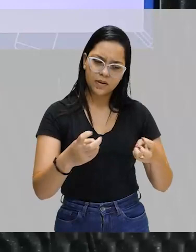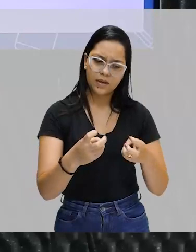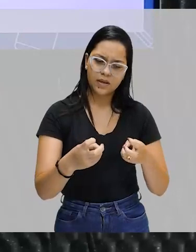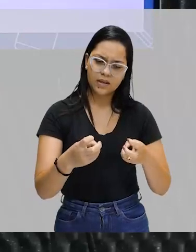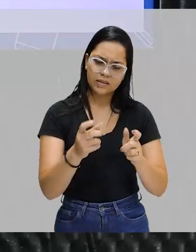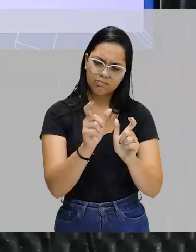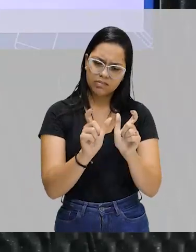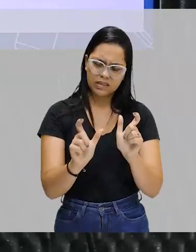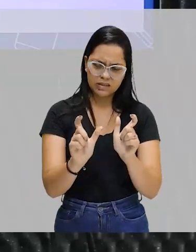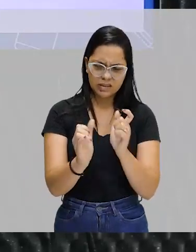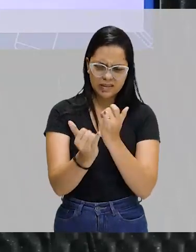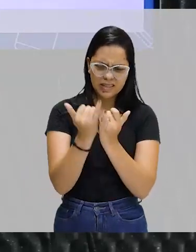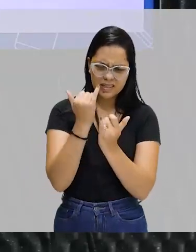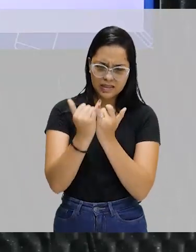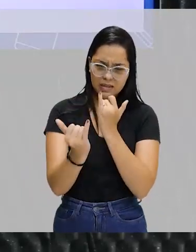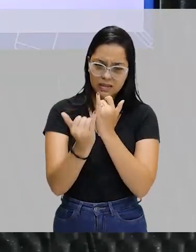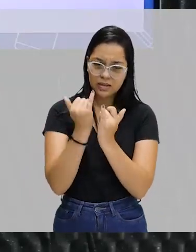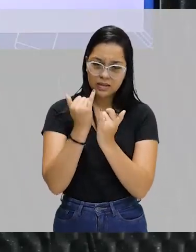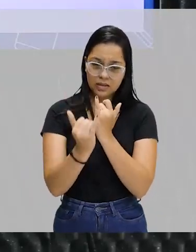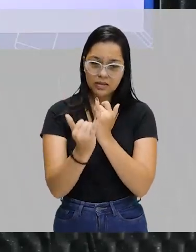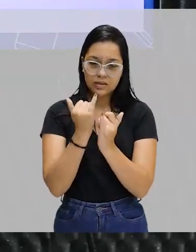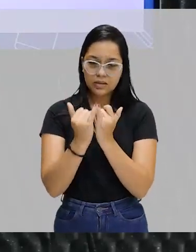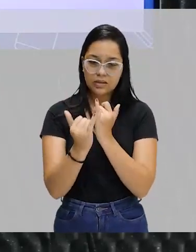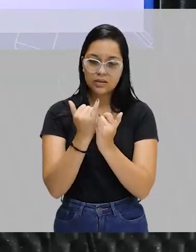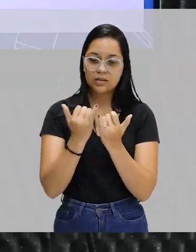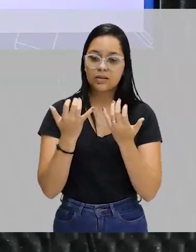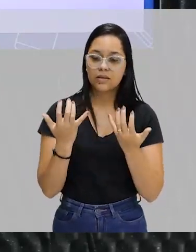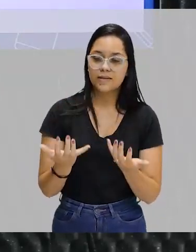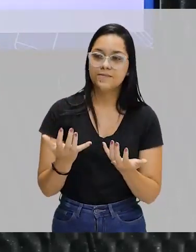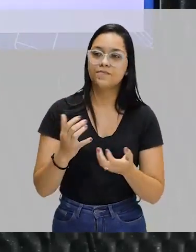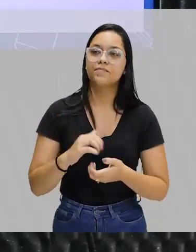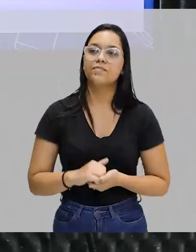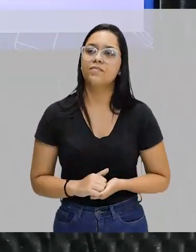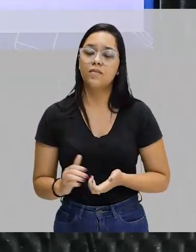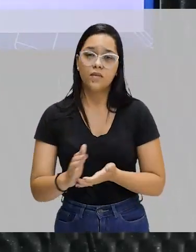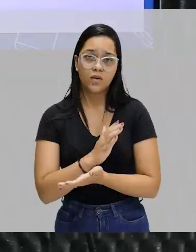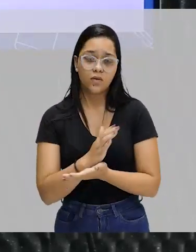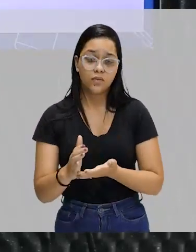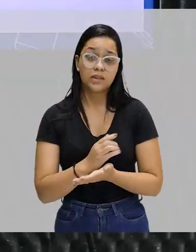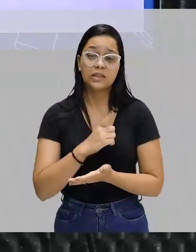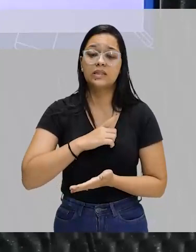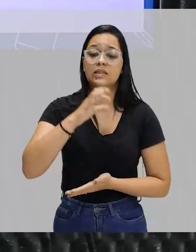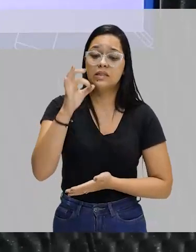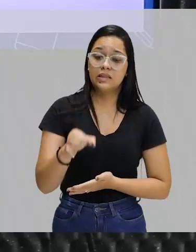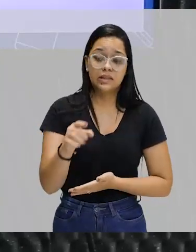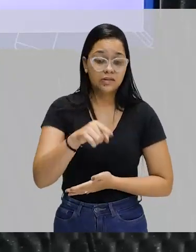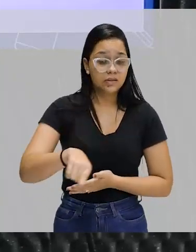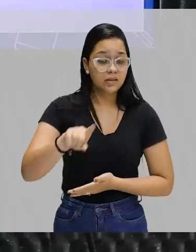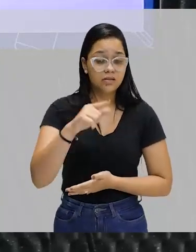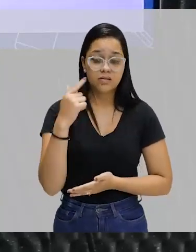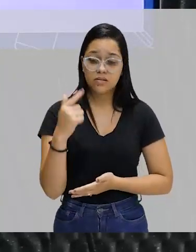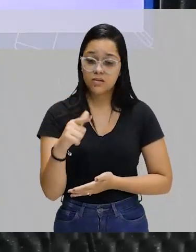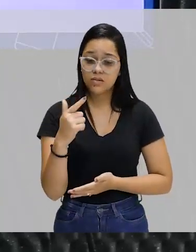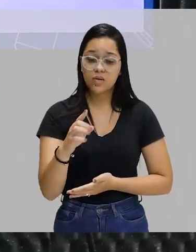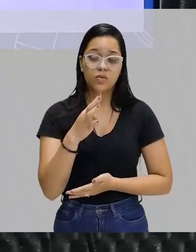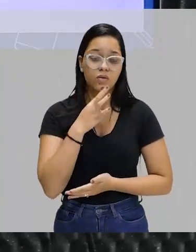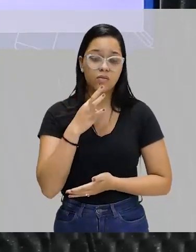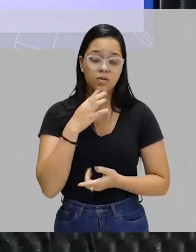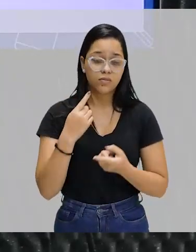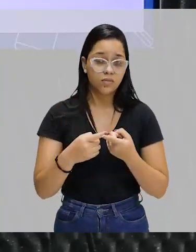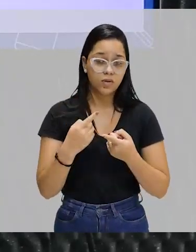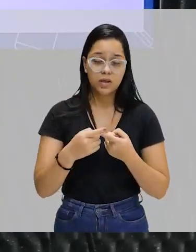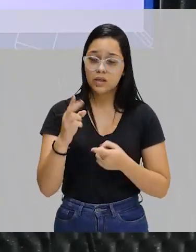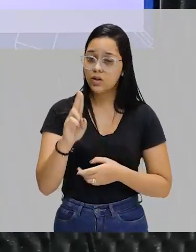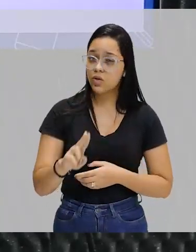muito próximas, são muito parecidas, né? Então, algumas tenho certeza que vocês não tenham conhecimento porque não fazem